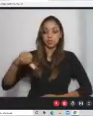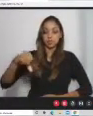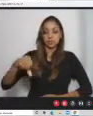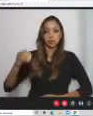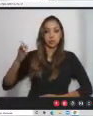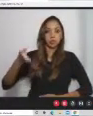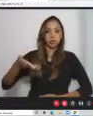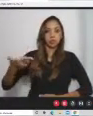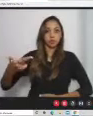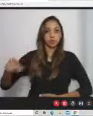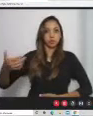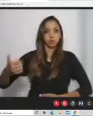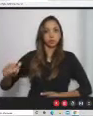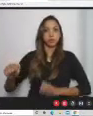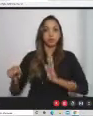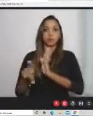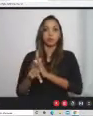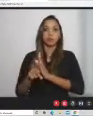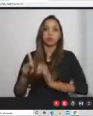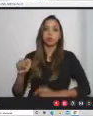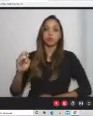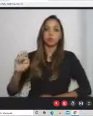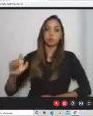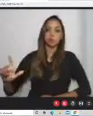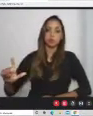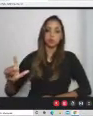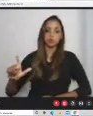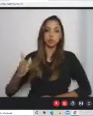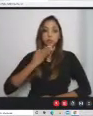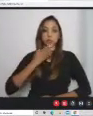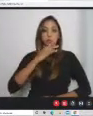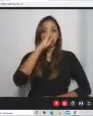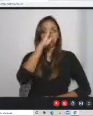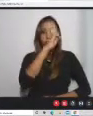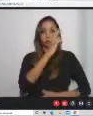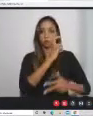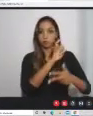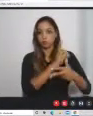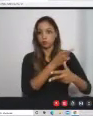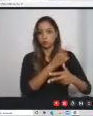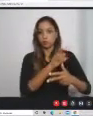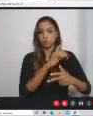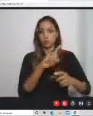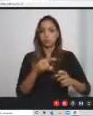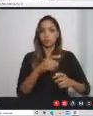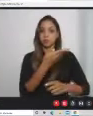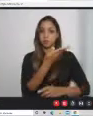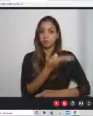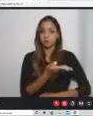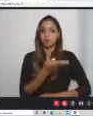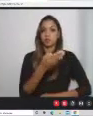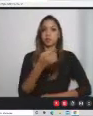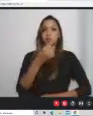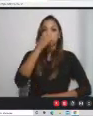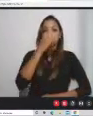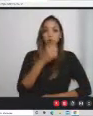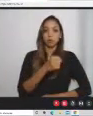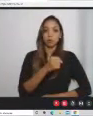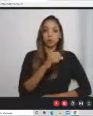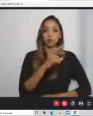769/2021. Vereador Gabriel César de Oliveira Siqueira indica ao chefe do Poder Executivo Municipal, excelentíssimo senhor Rosano Taveira da